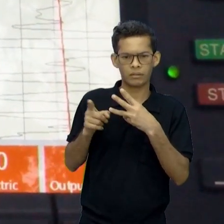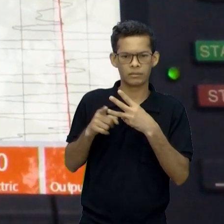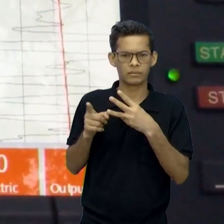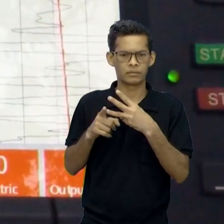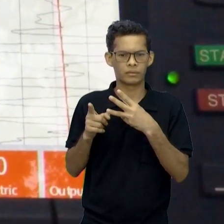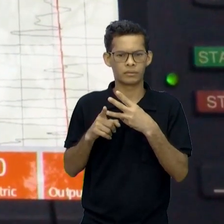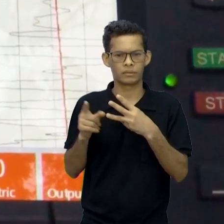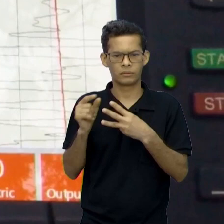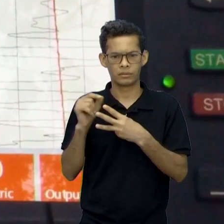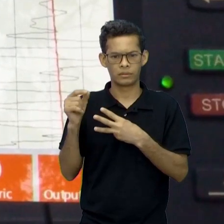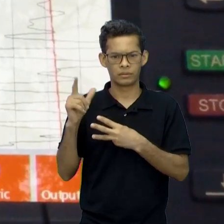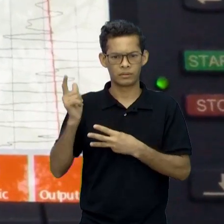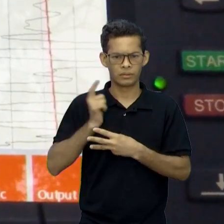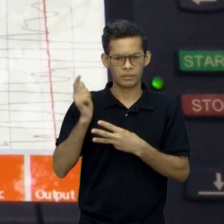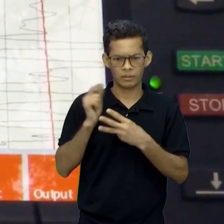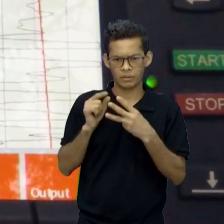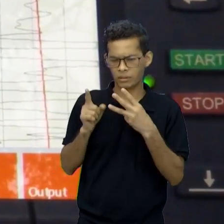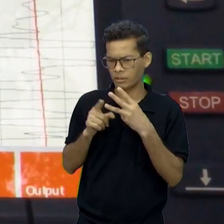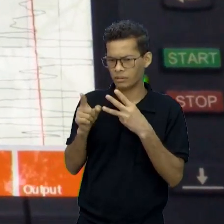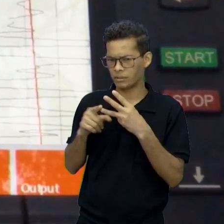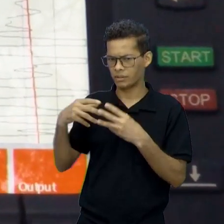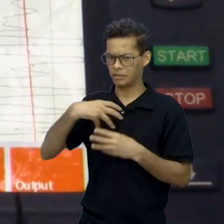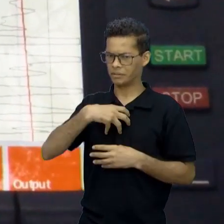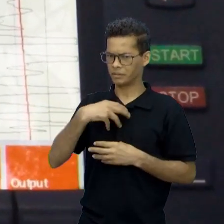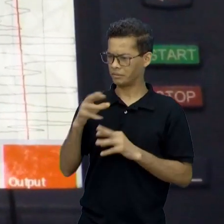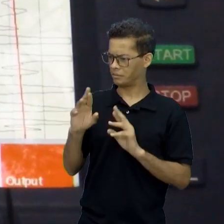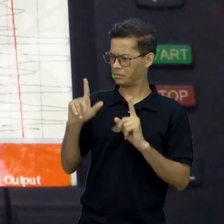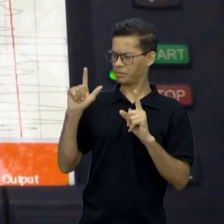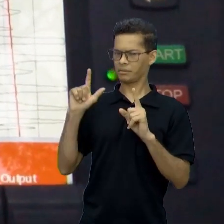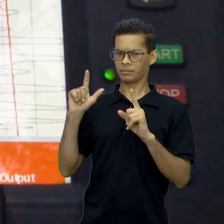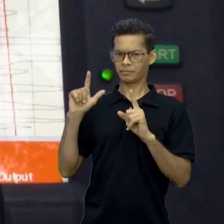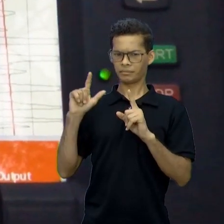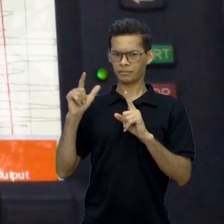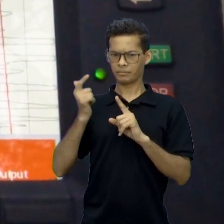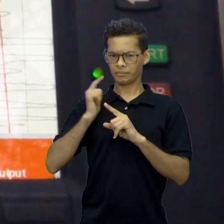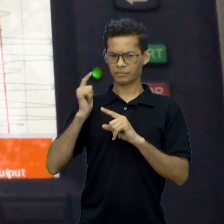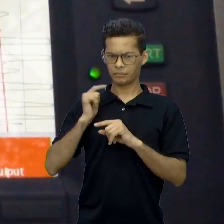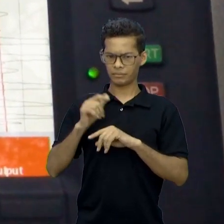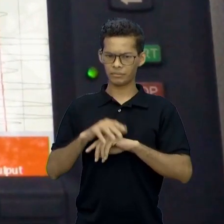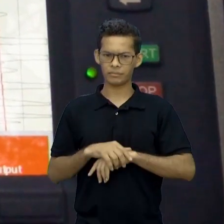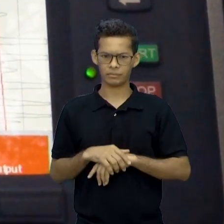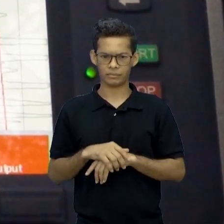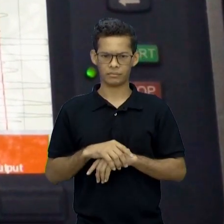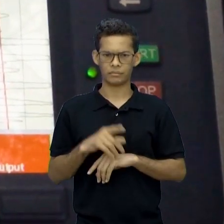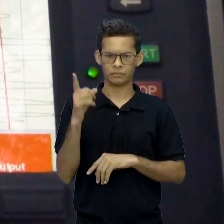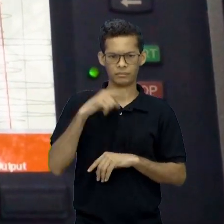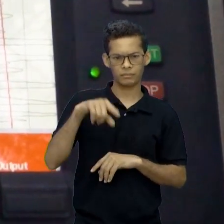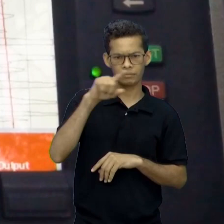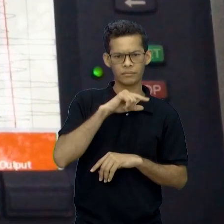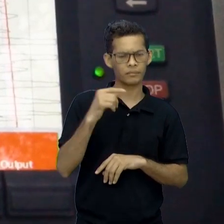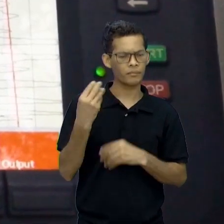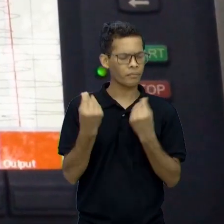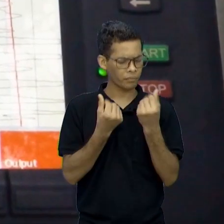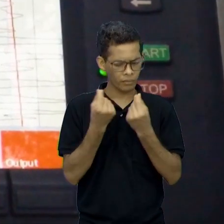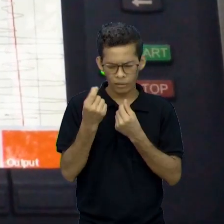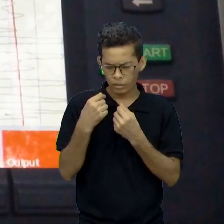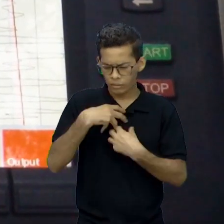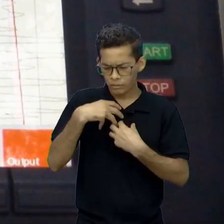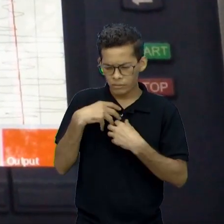terceira anomalia ela tem uma característica diferente, tá certo? E eu quero saber a posição dessa